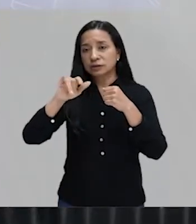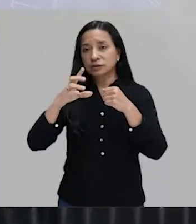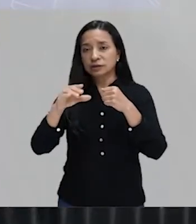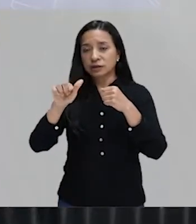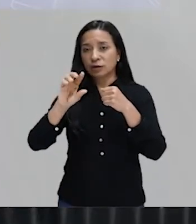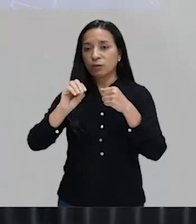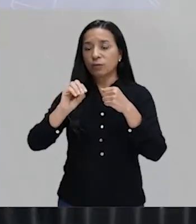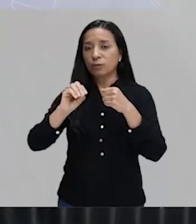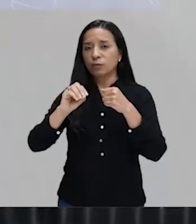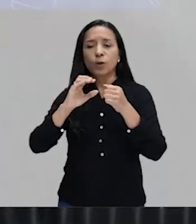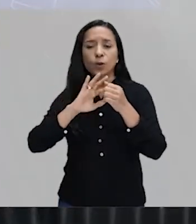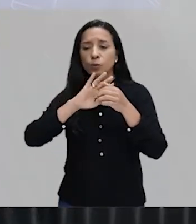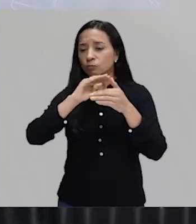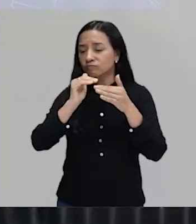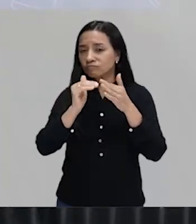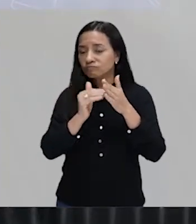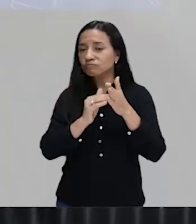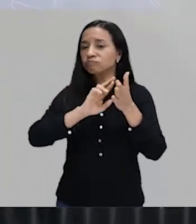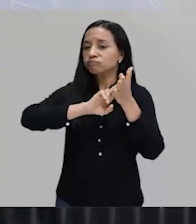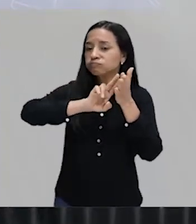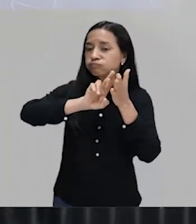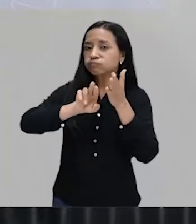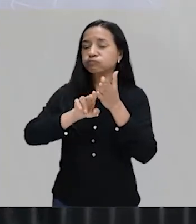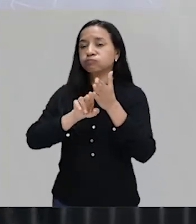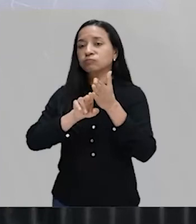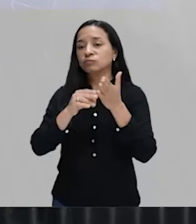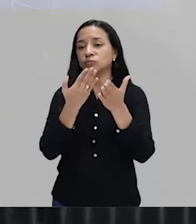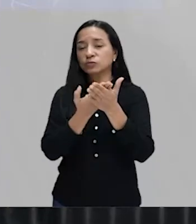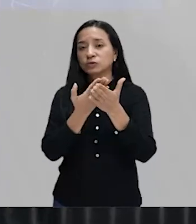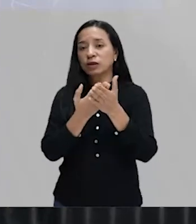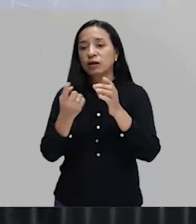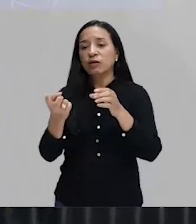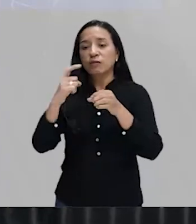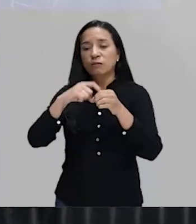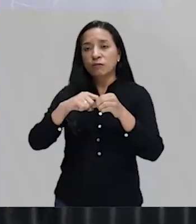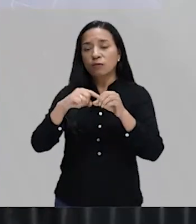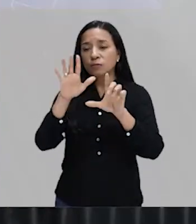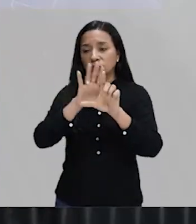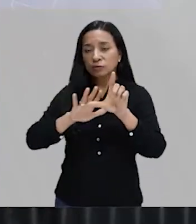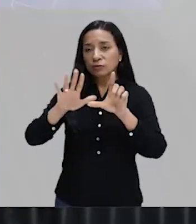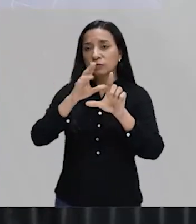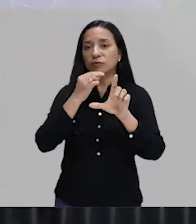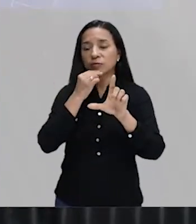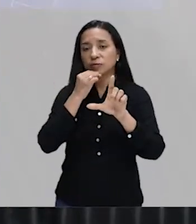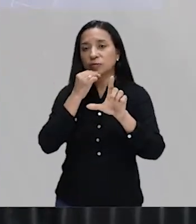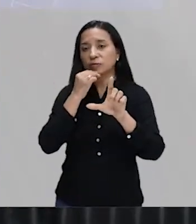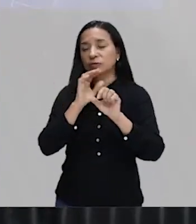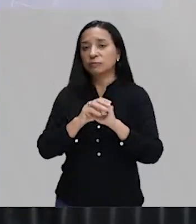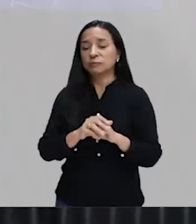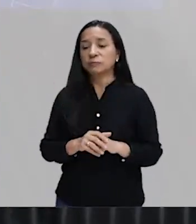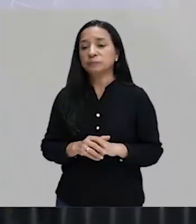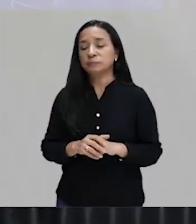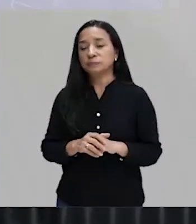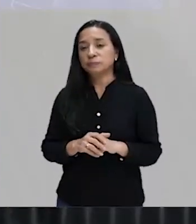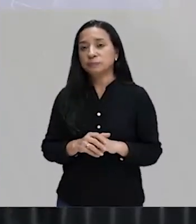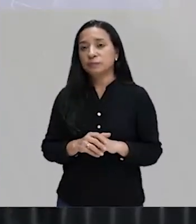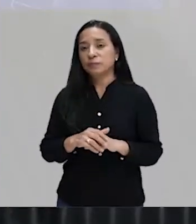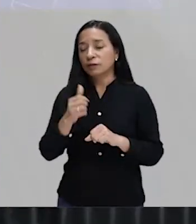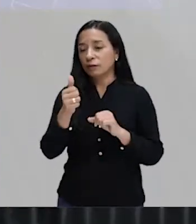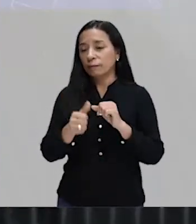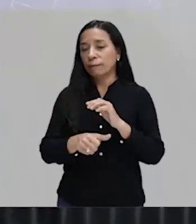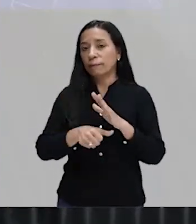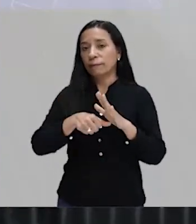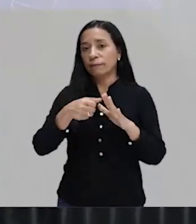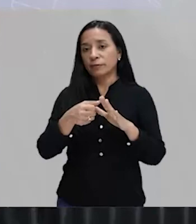e preposição. Então, volta lá na plataforma Gonçalves Dias e acompanhe todas as nossas aulas, tá certo? Então essa foi a nossa primeira parte